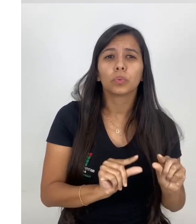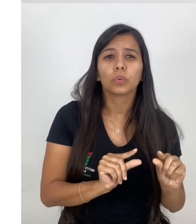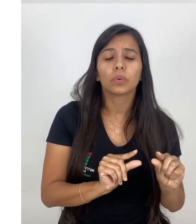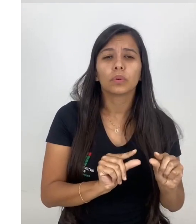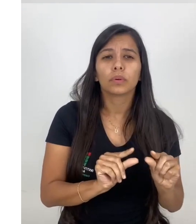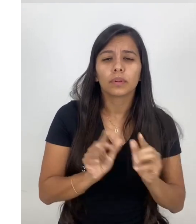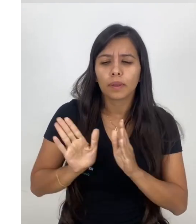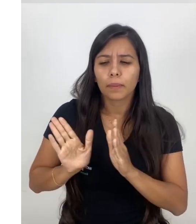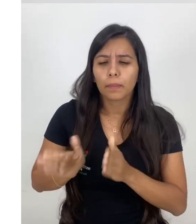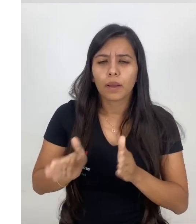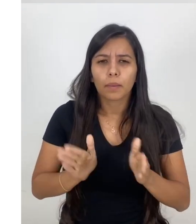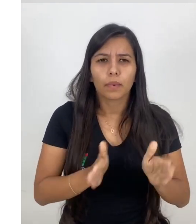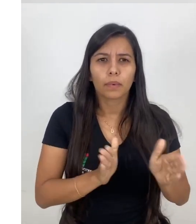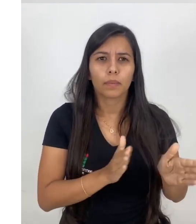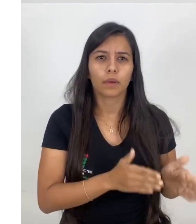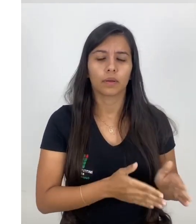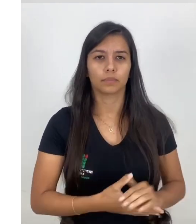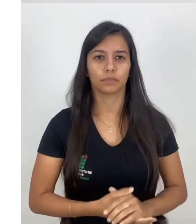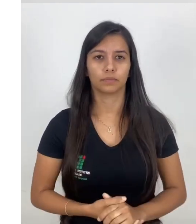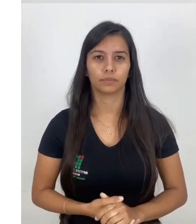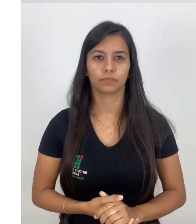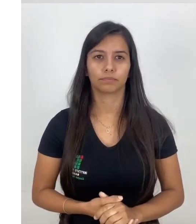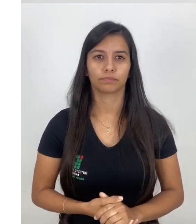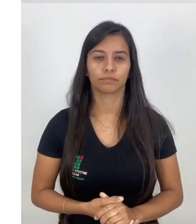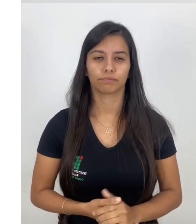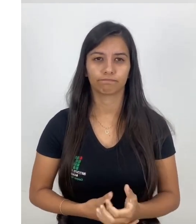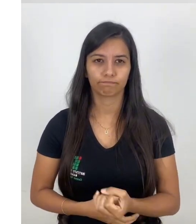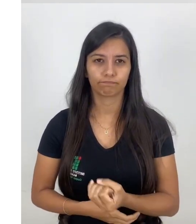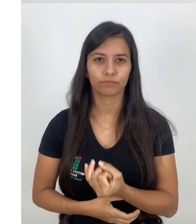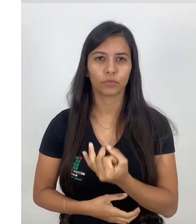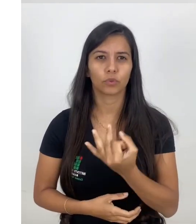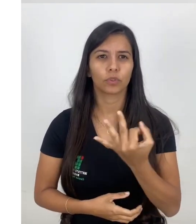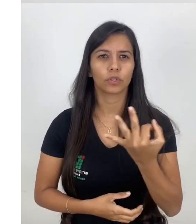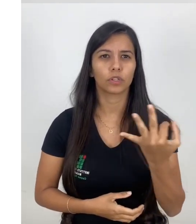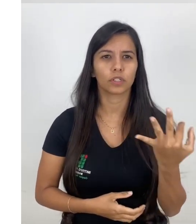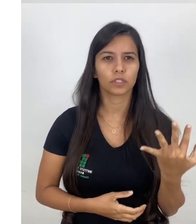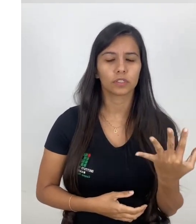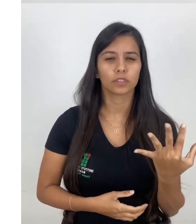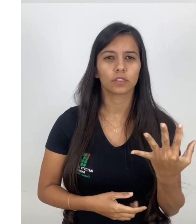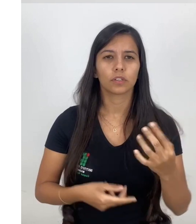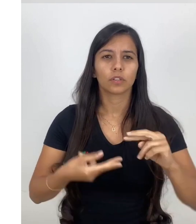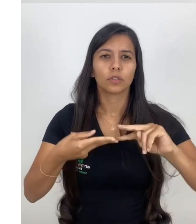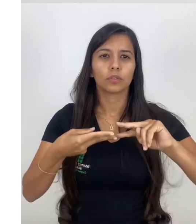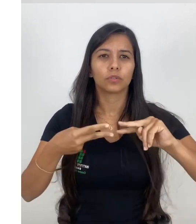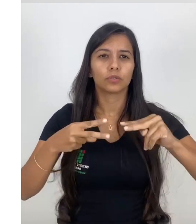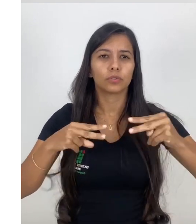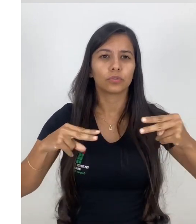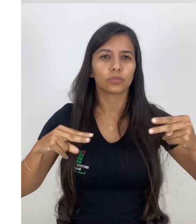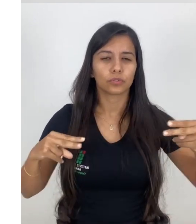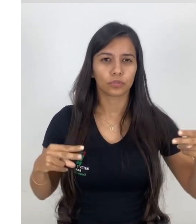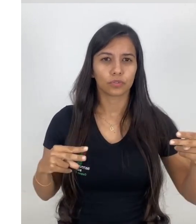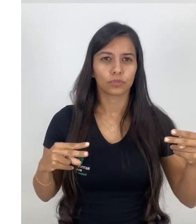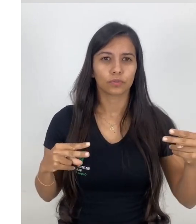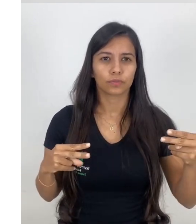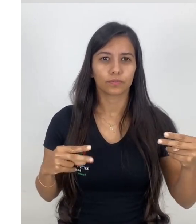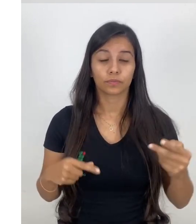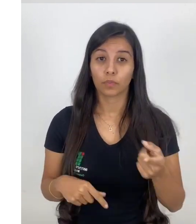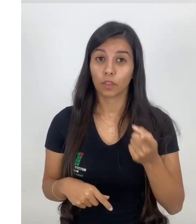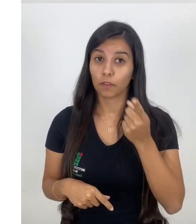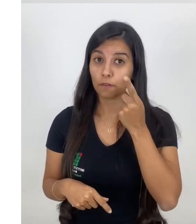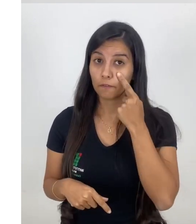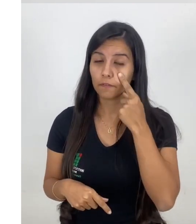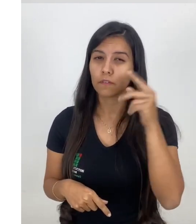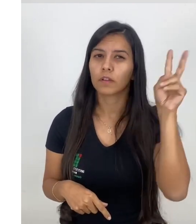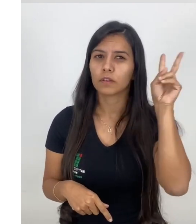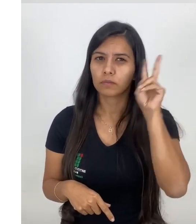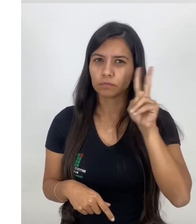nessa fase? Bom, a quantidade de material genético. Uma coisa que eu quero